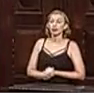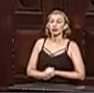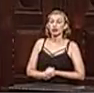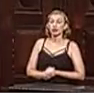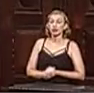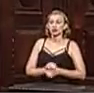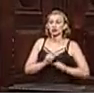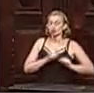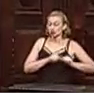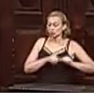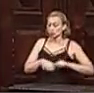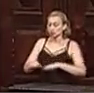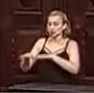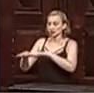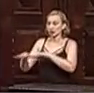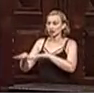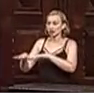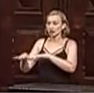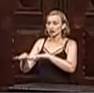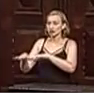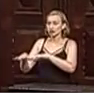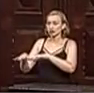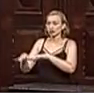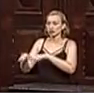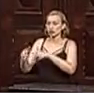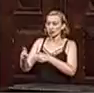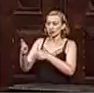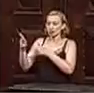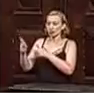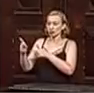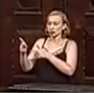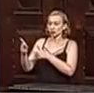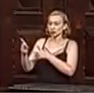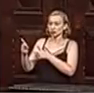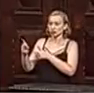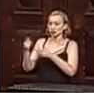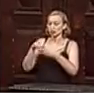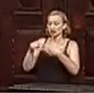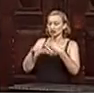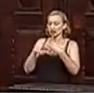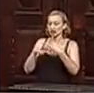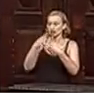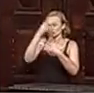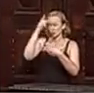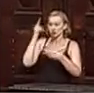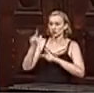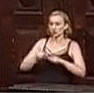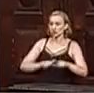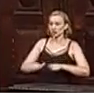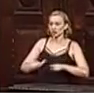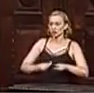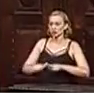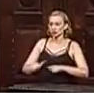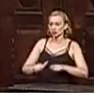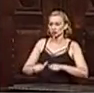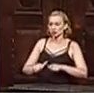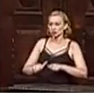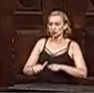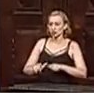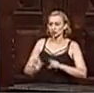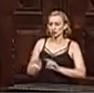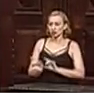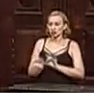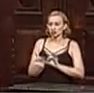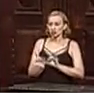invadiu a ocupação e assassinou 3 trabalhadores, deixando vários